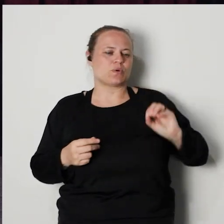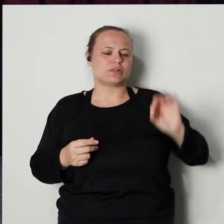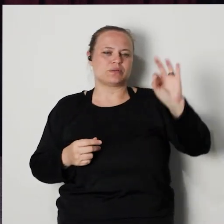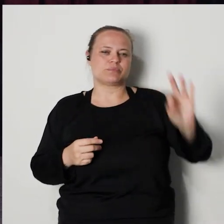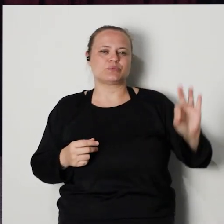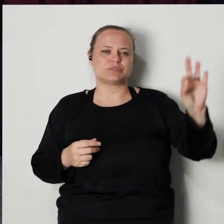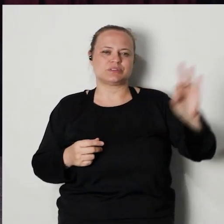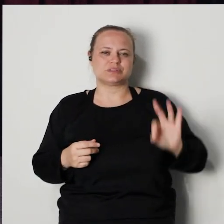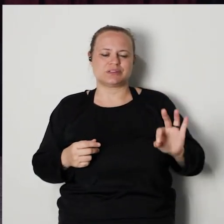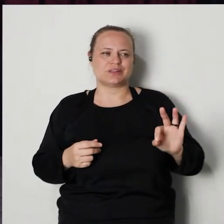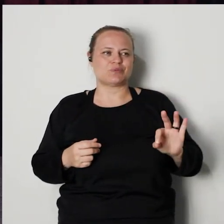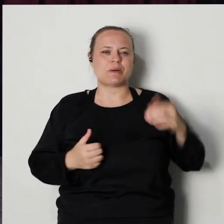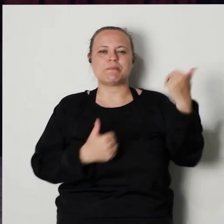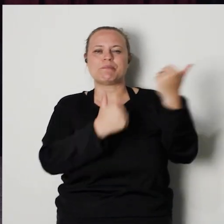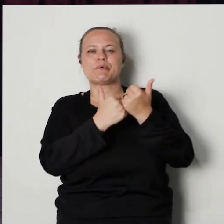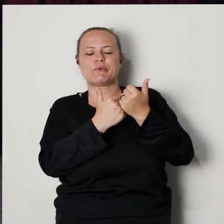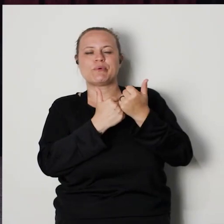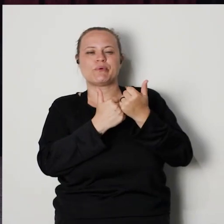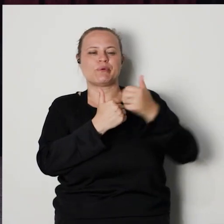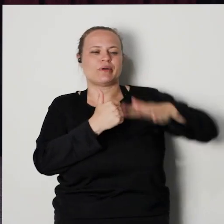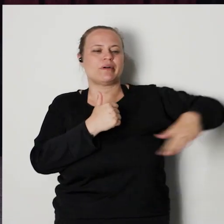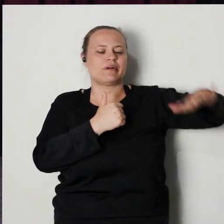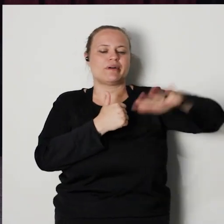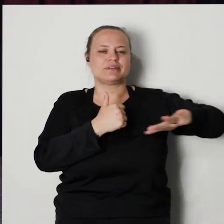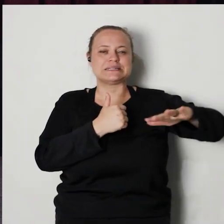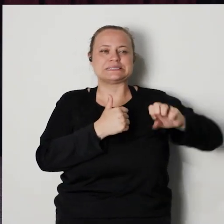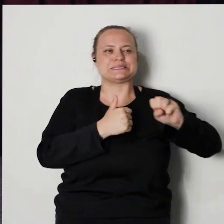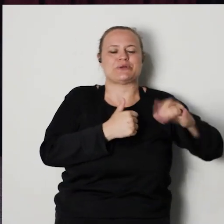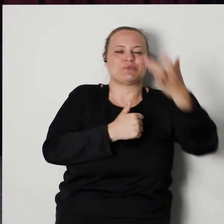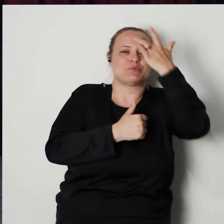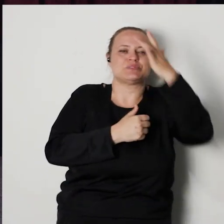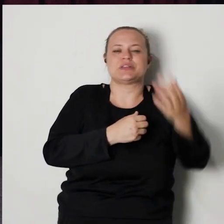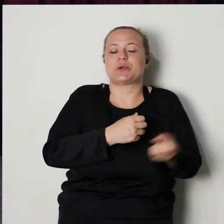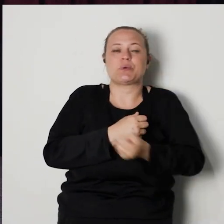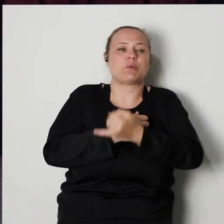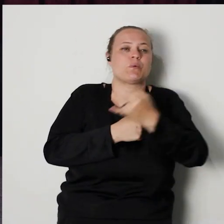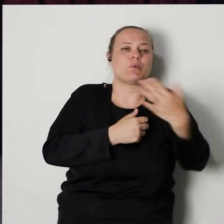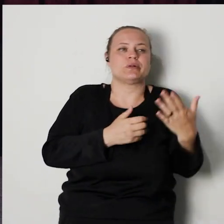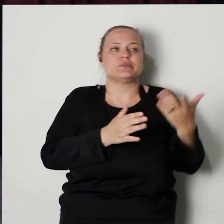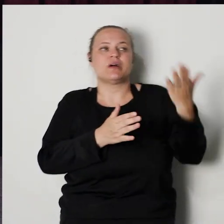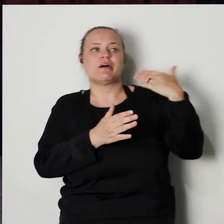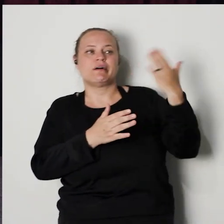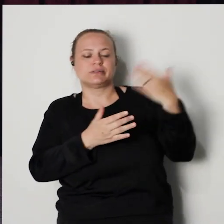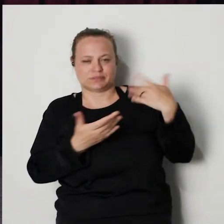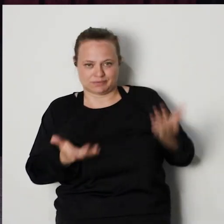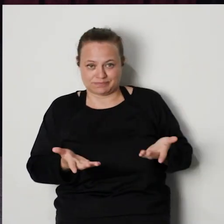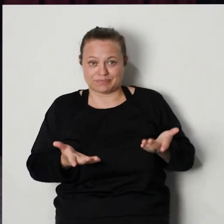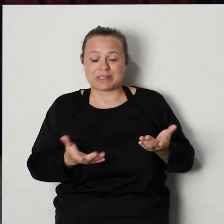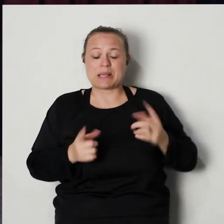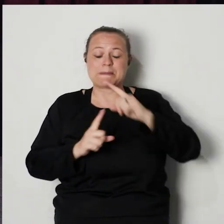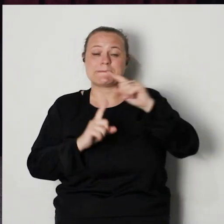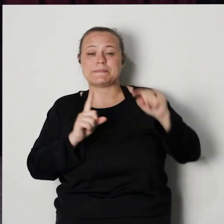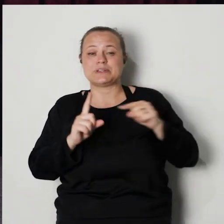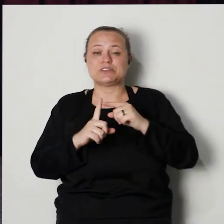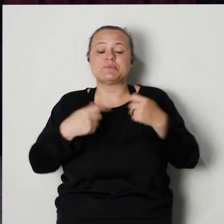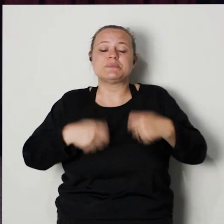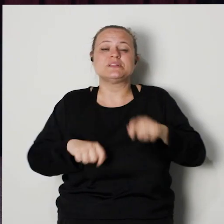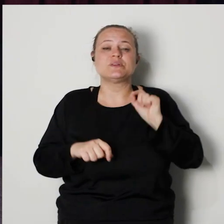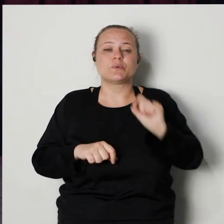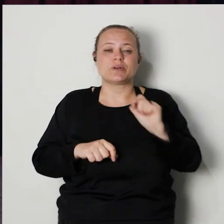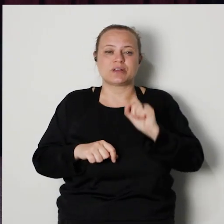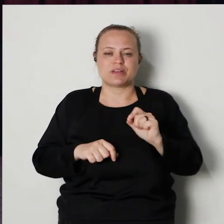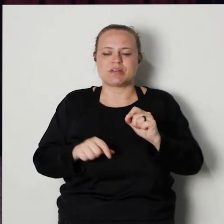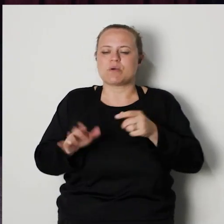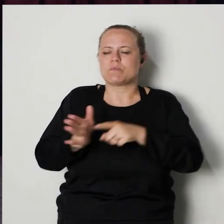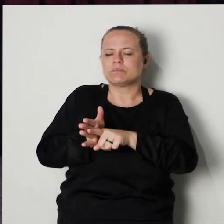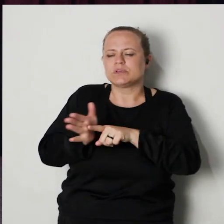esforço enorme, porque exige muita informação. Como é que eu vou dizer que aumentar 50% o